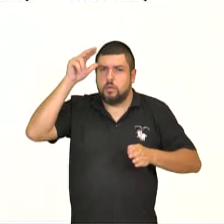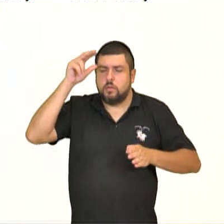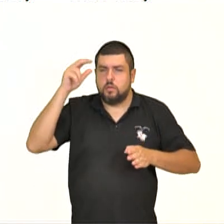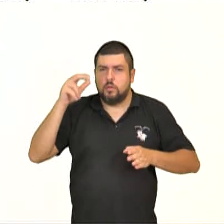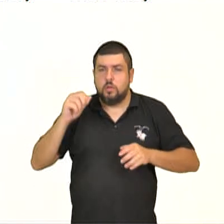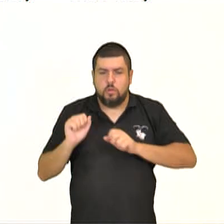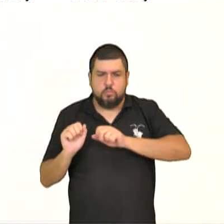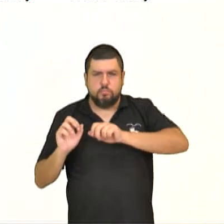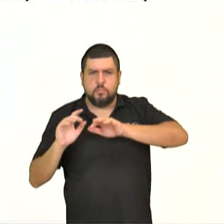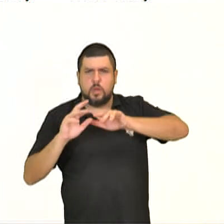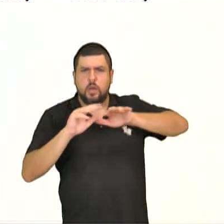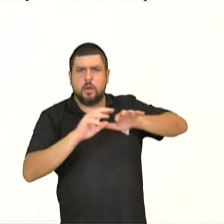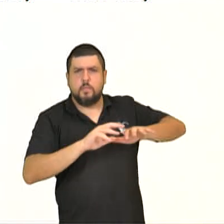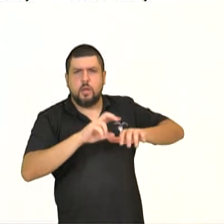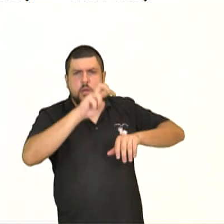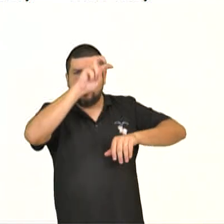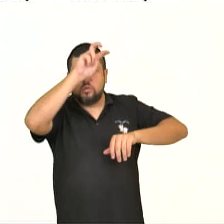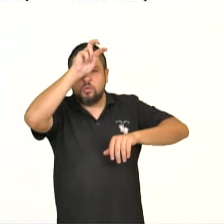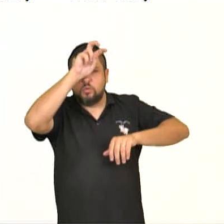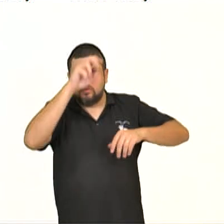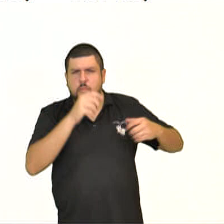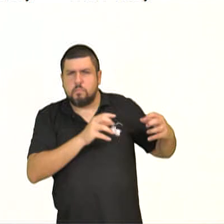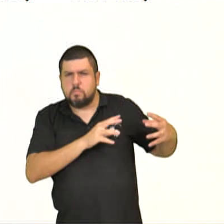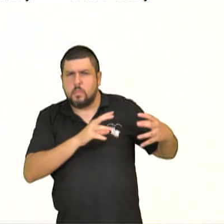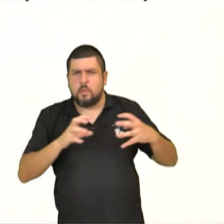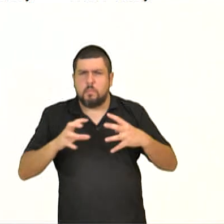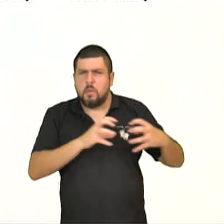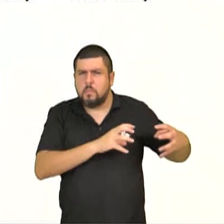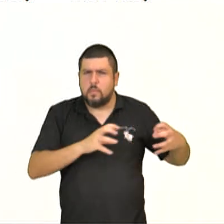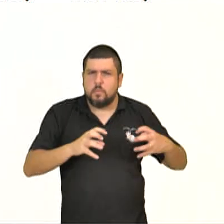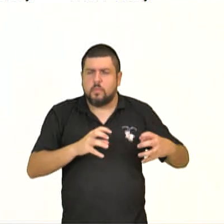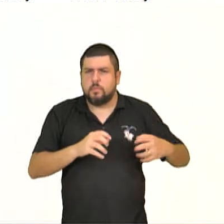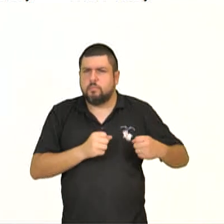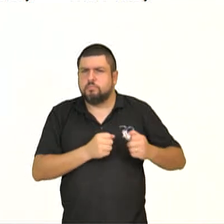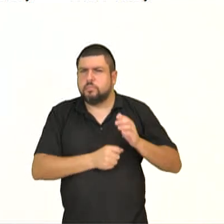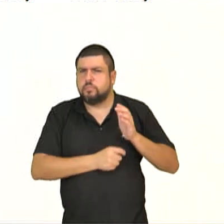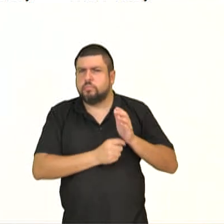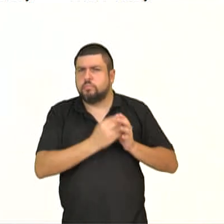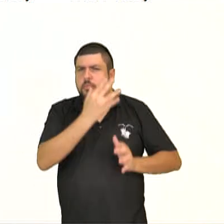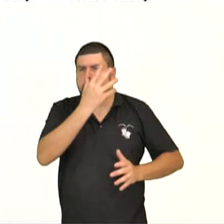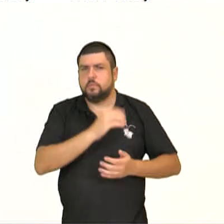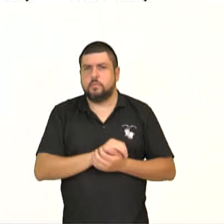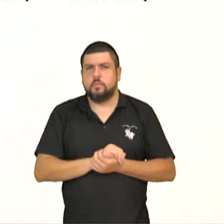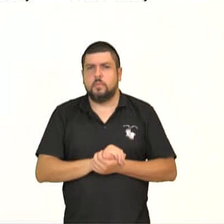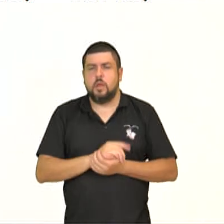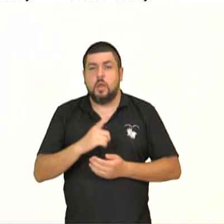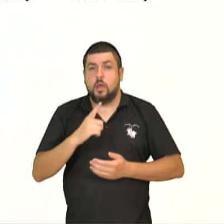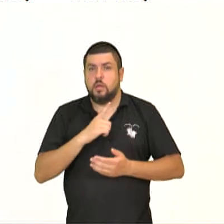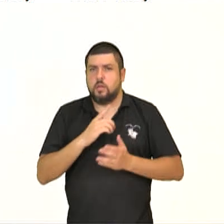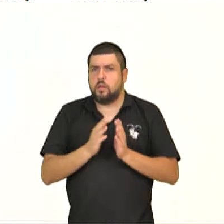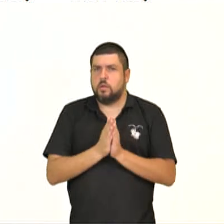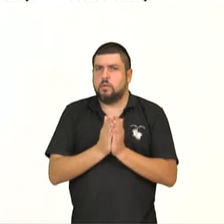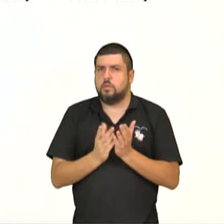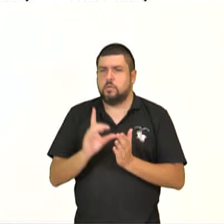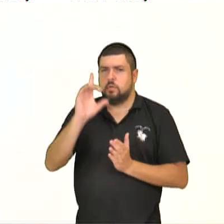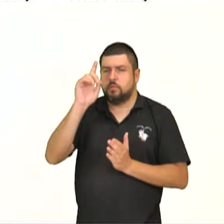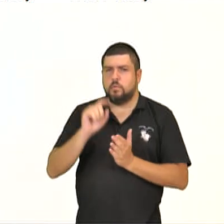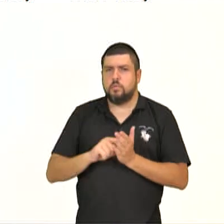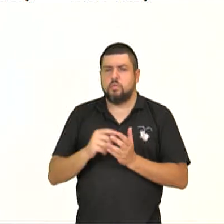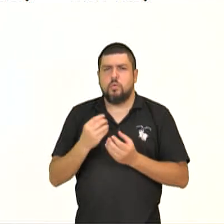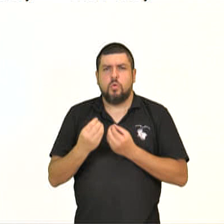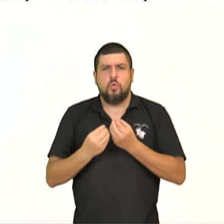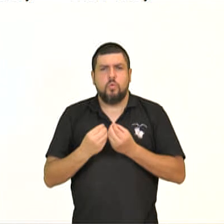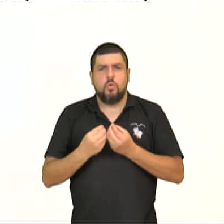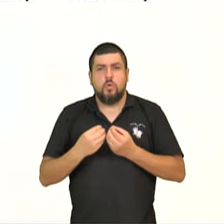se defender ou para conquistá-los, inclusive. Existem várias escrituras bíblicas onde os núbios são referenciados como um povo